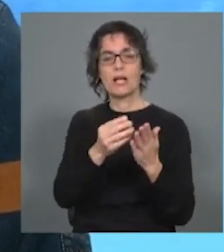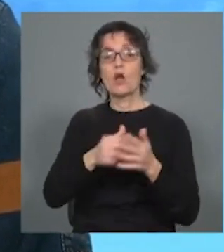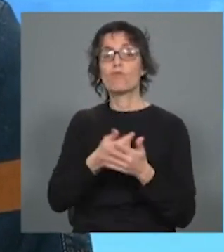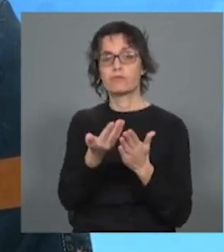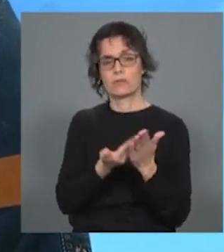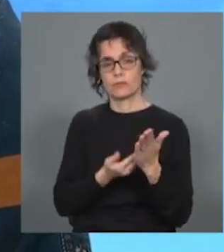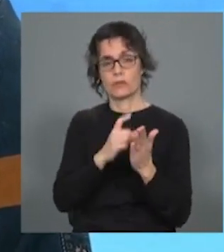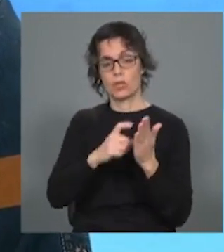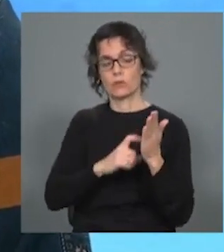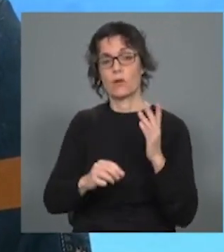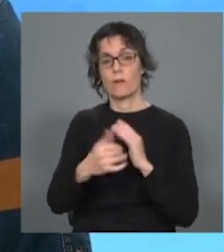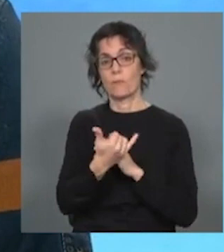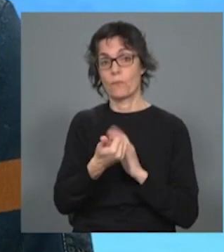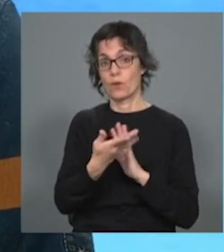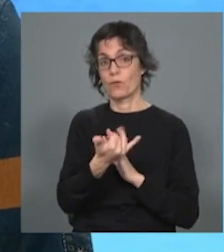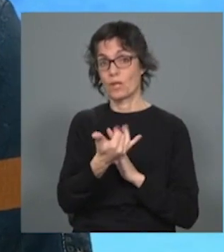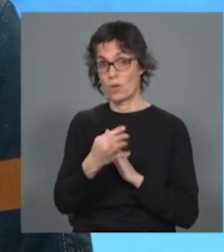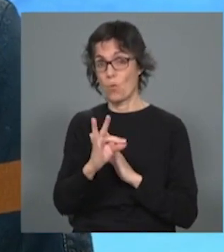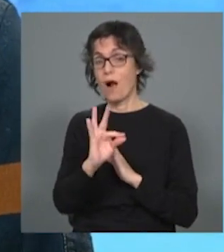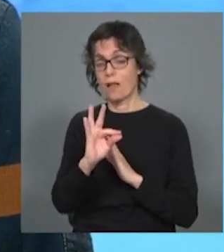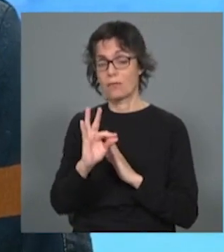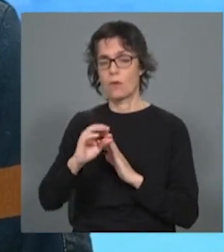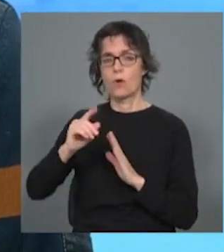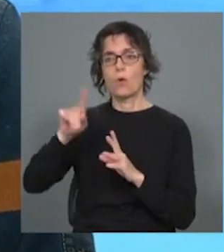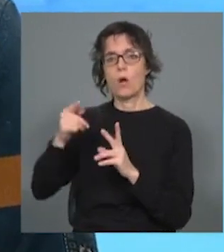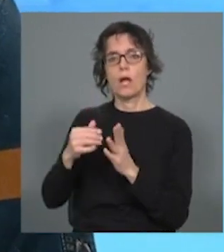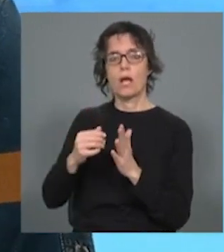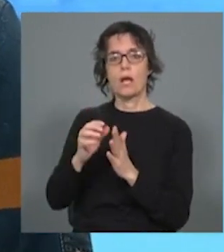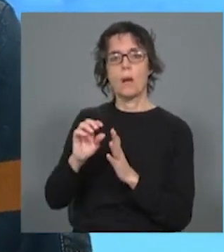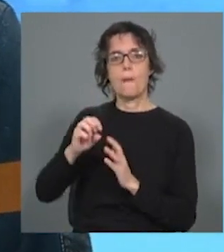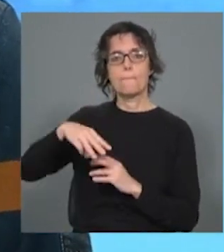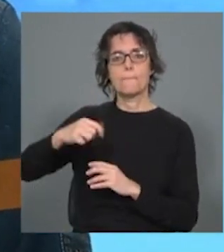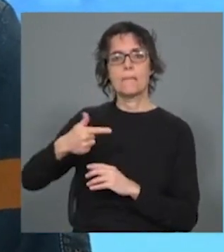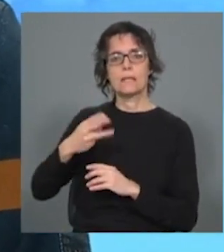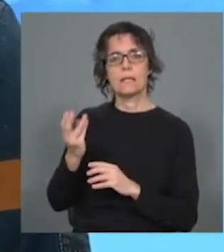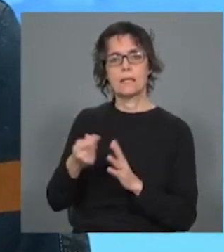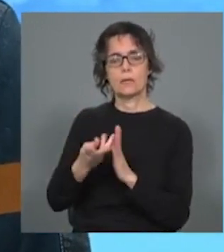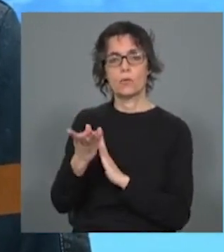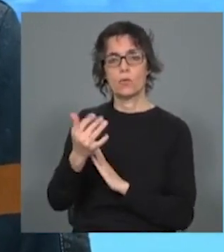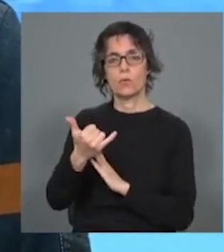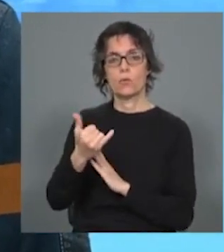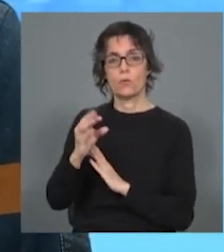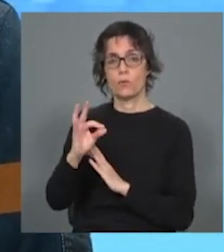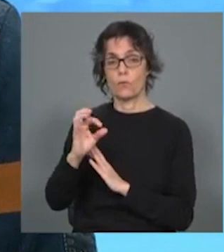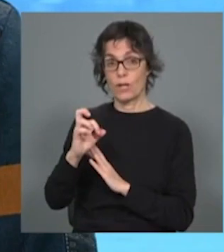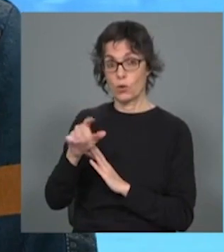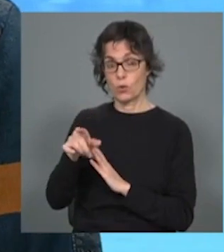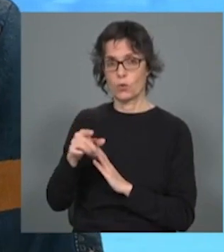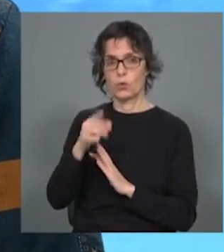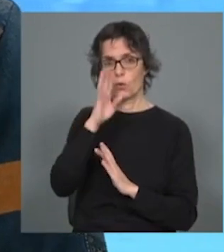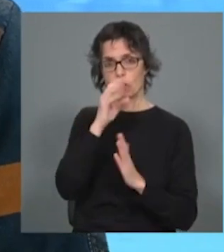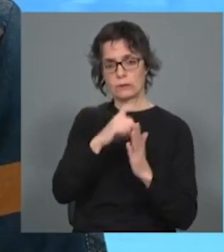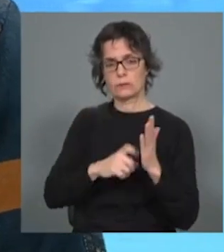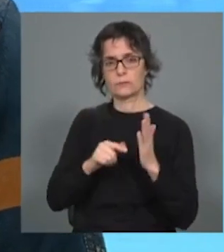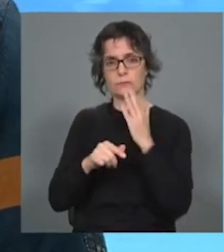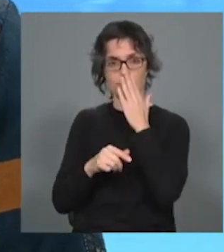24 capítulos e São Mateus 28, se fôssemos a contar os versículos, São Lucas seria o maior. Escreveu mais